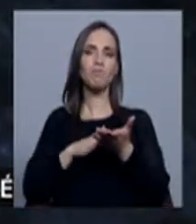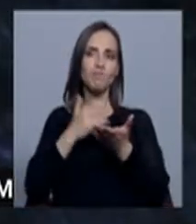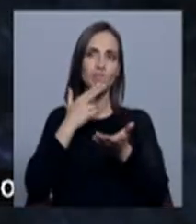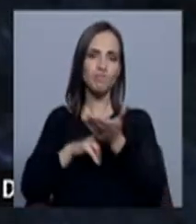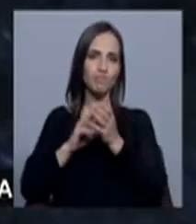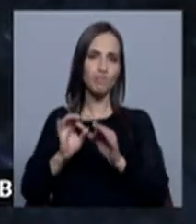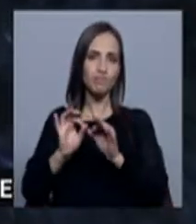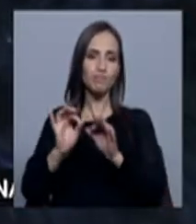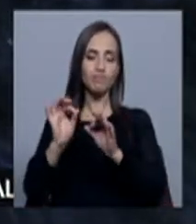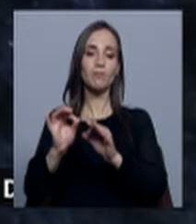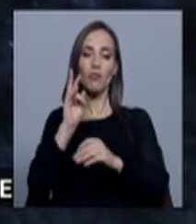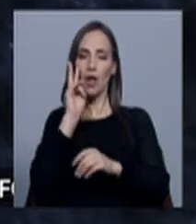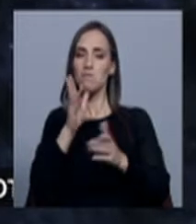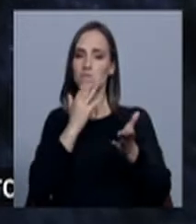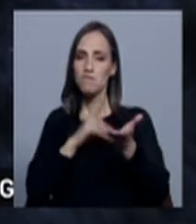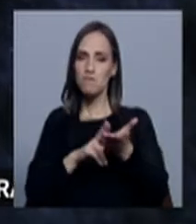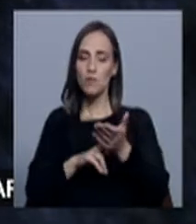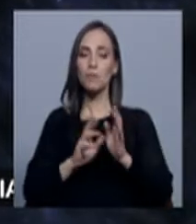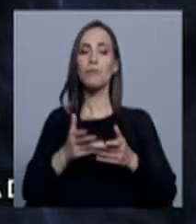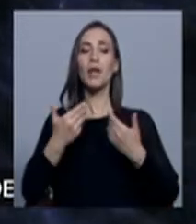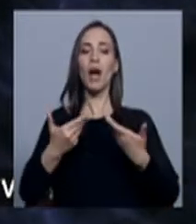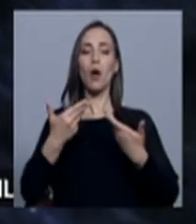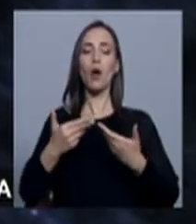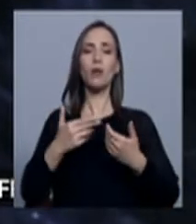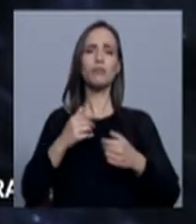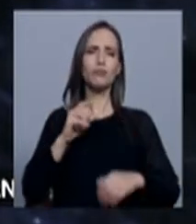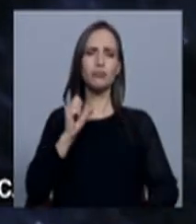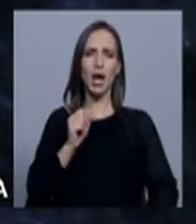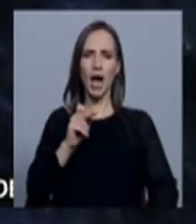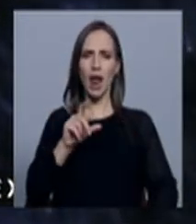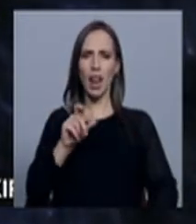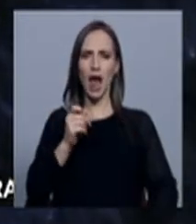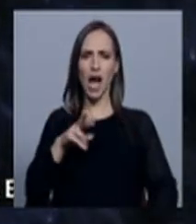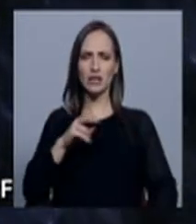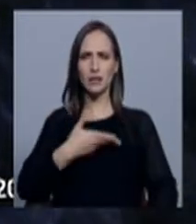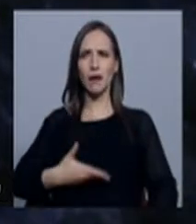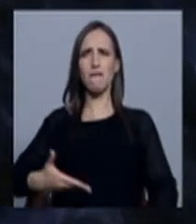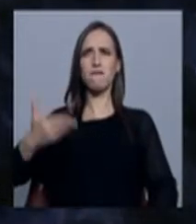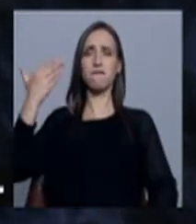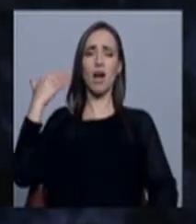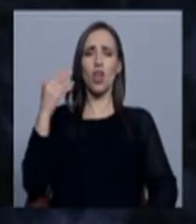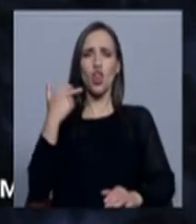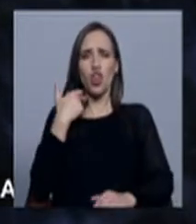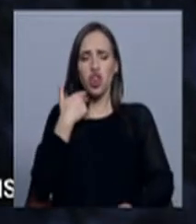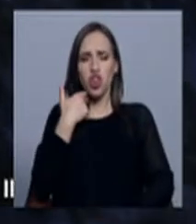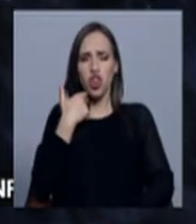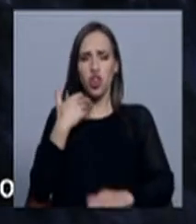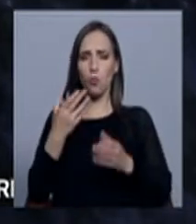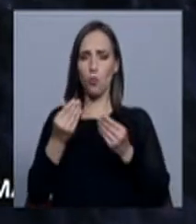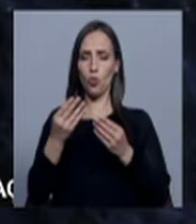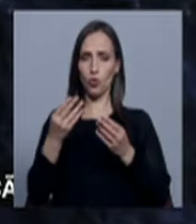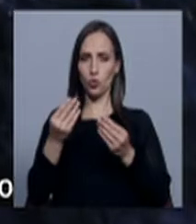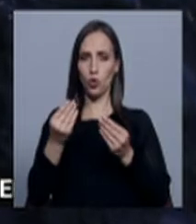estudo agora leva-nos até a uma galáxia primordial muito pequenininha, que